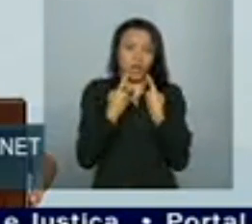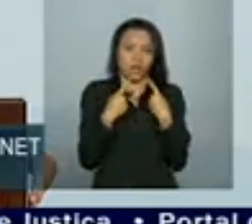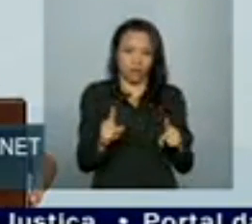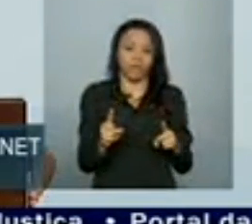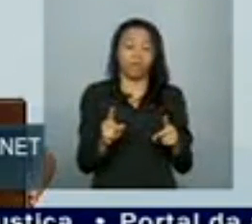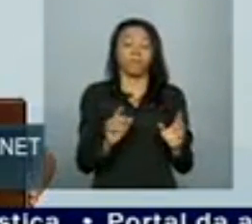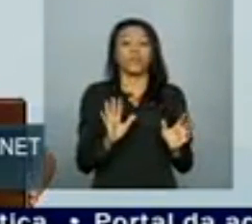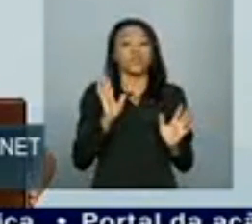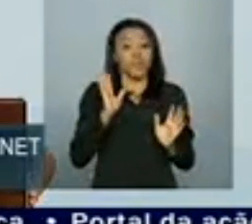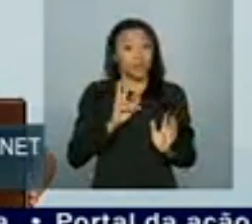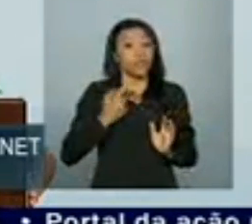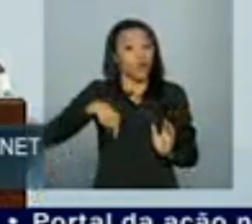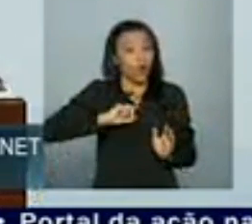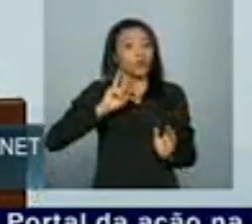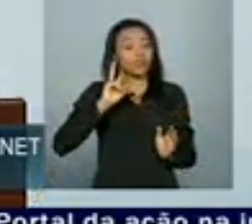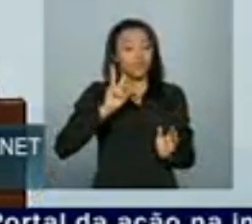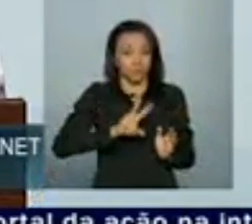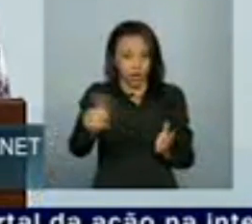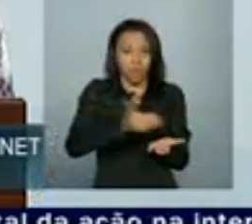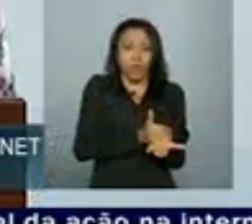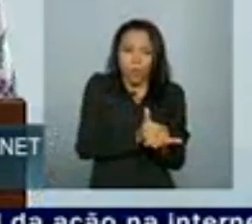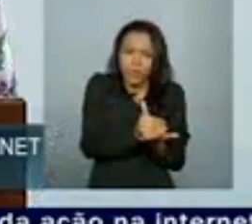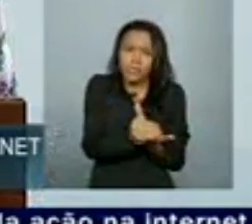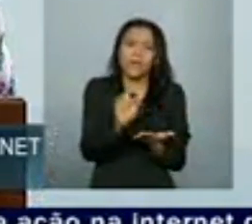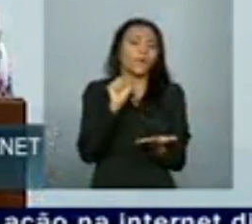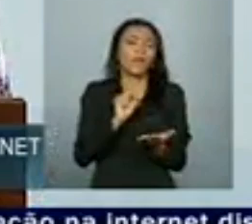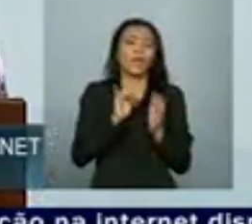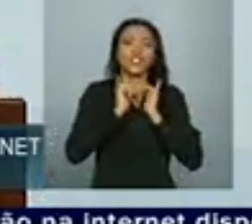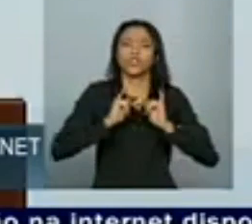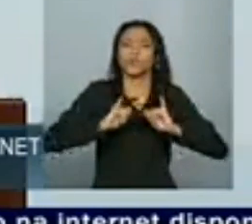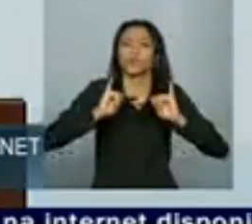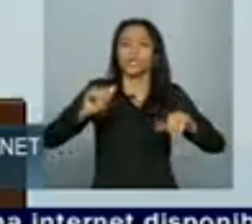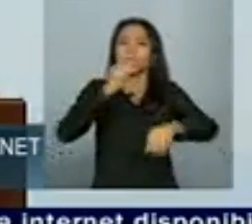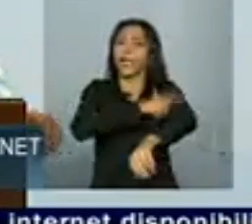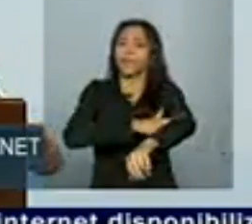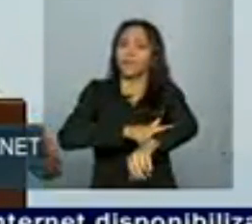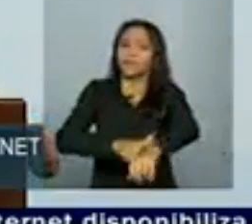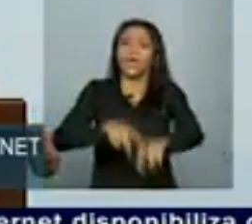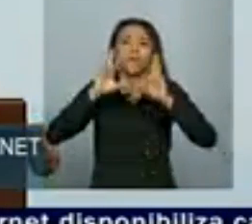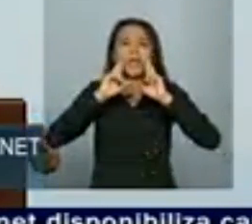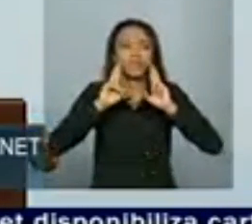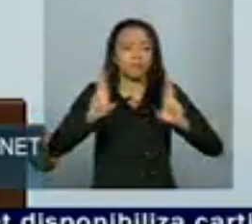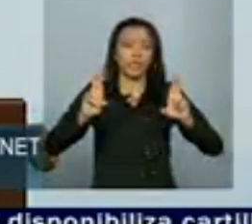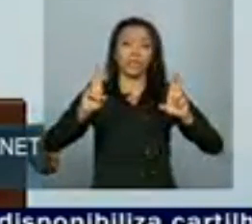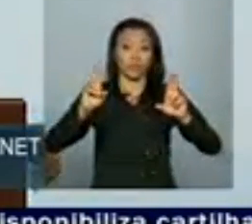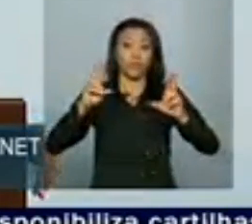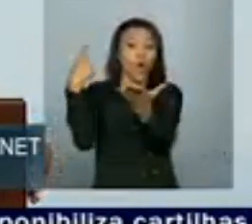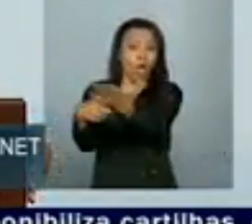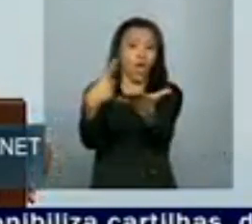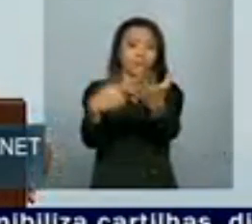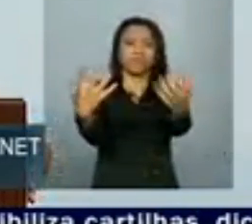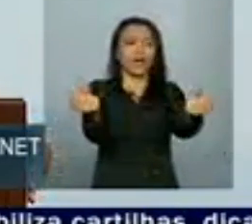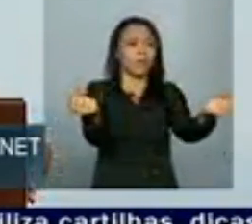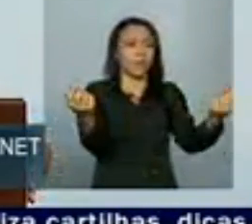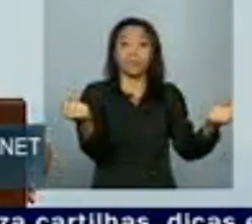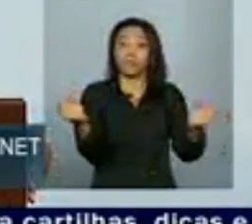Iniciamos e iniciaremos uma série de campanhas educativas envolvendo escolas e